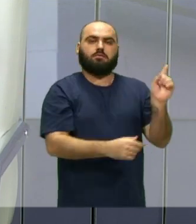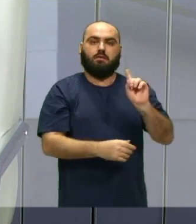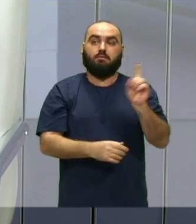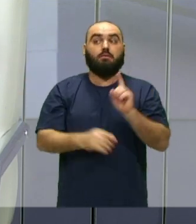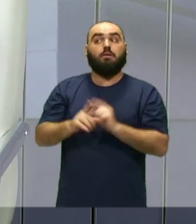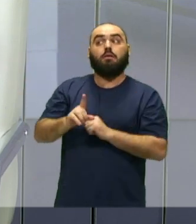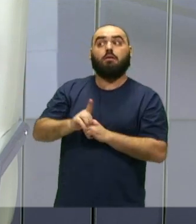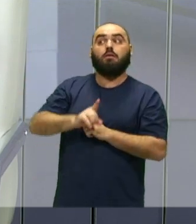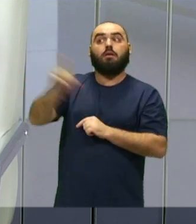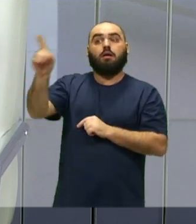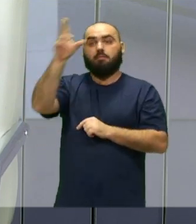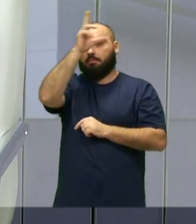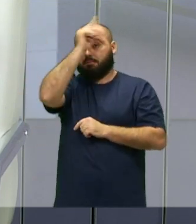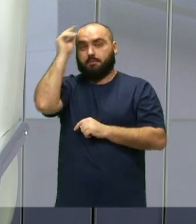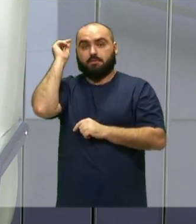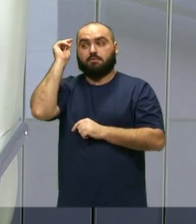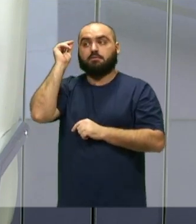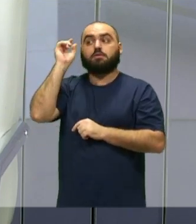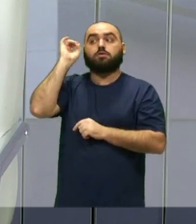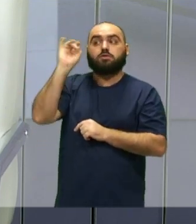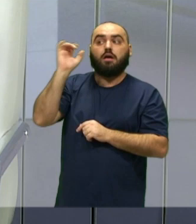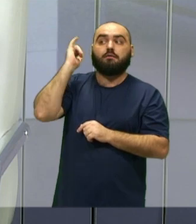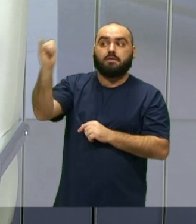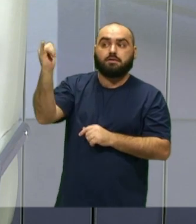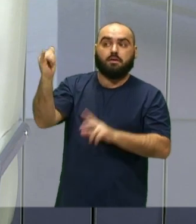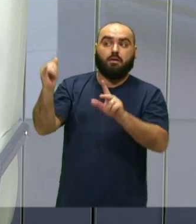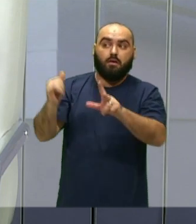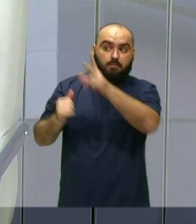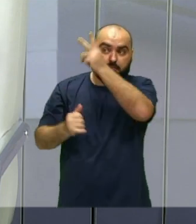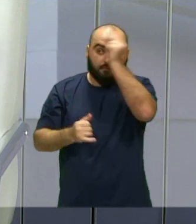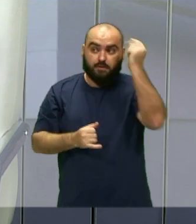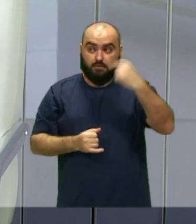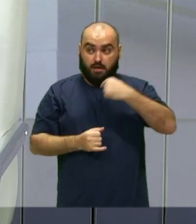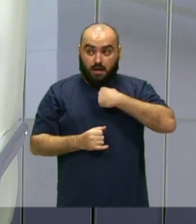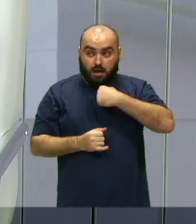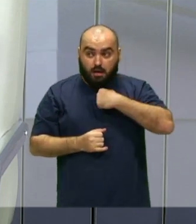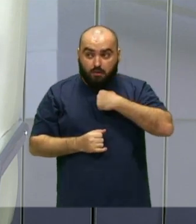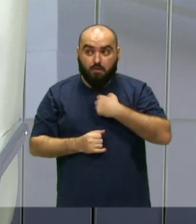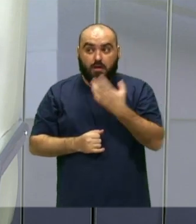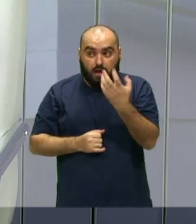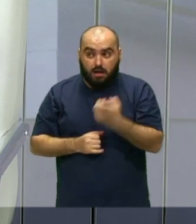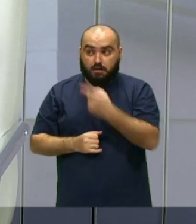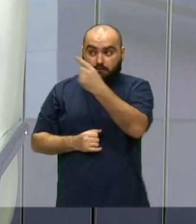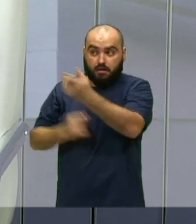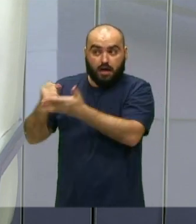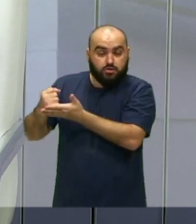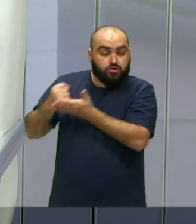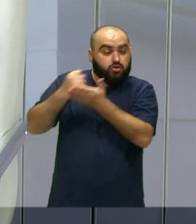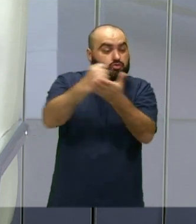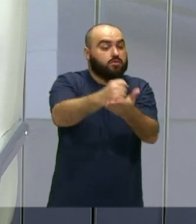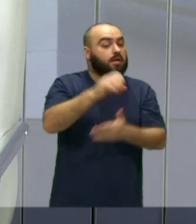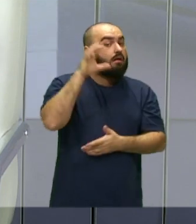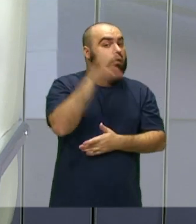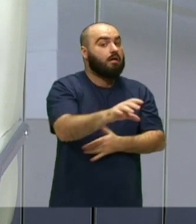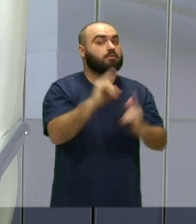na prefeitura. A gente está dizendo para o prefeito, da minha parte aqui, eu gostaria que o senhor auxiliasse essa